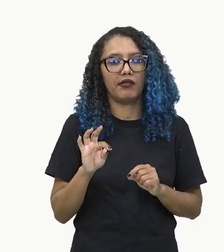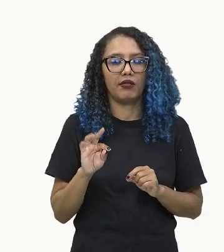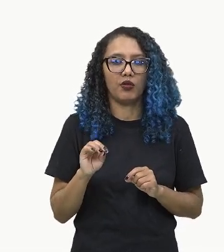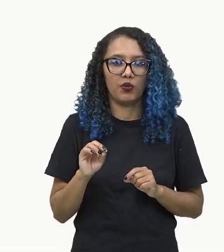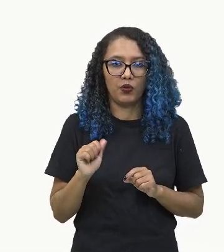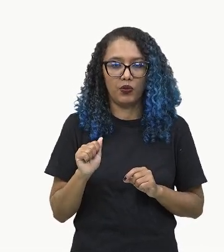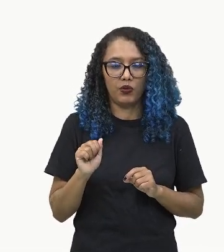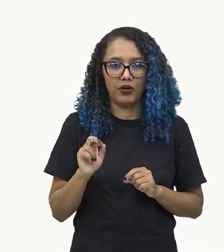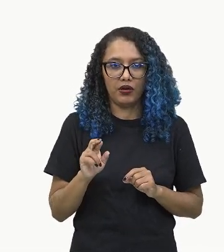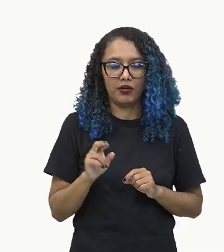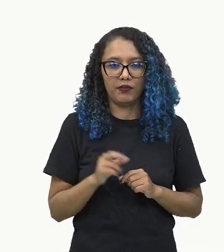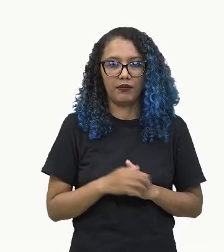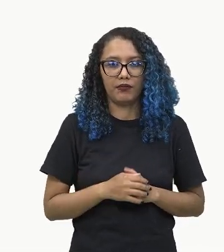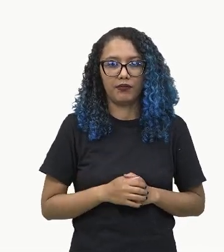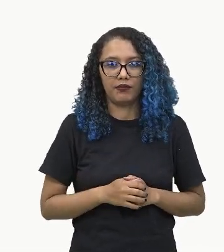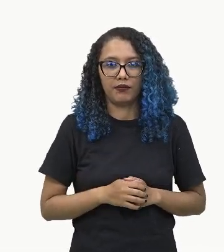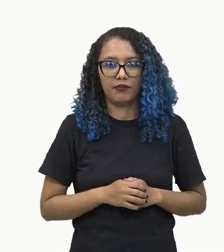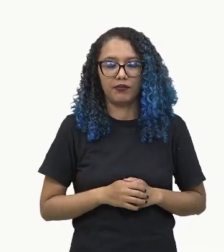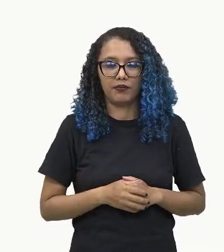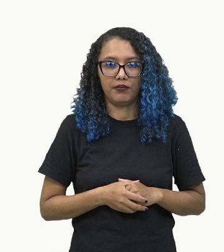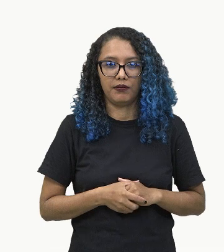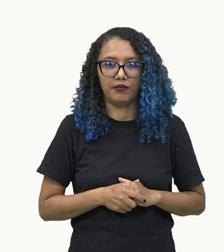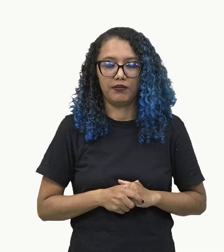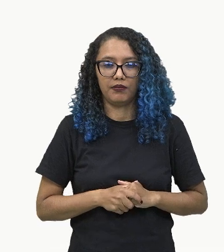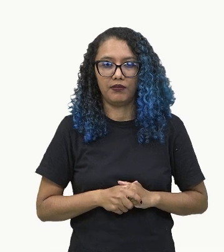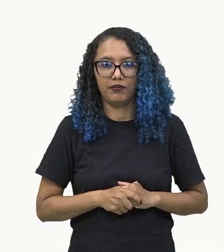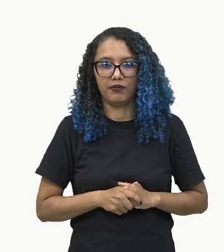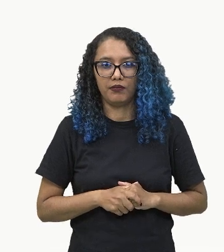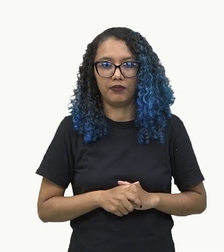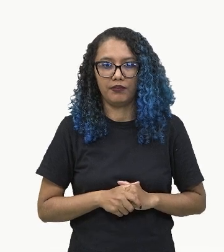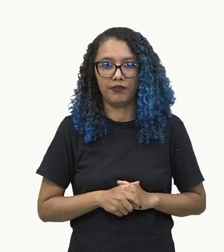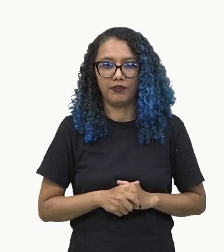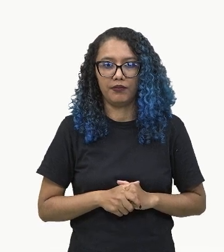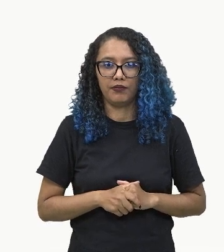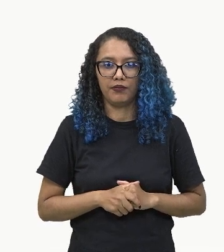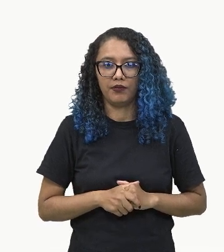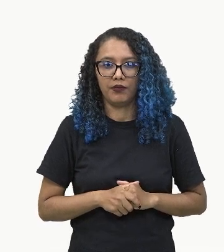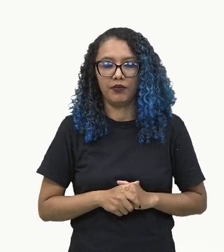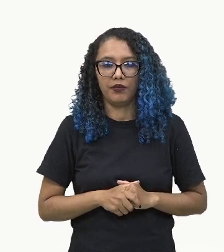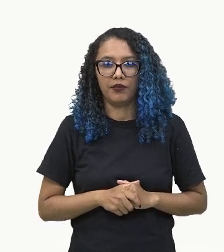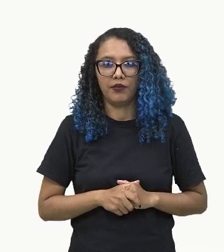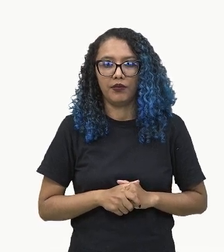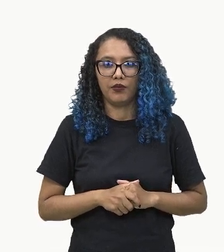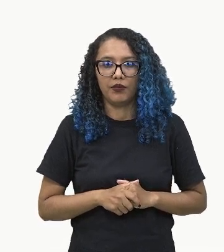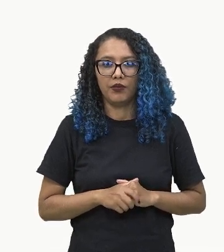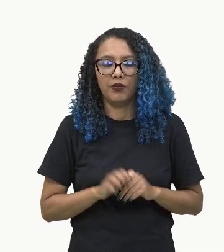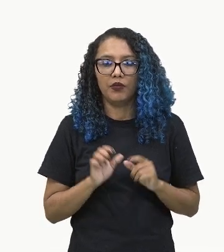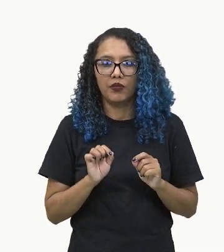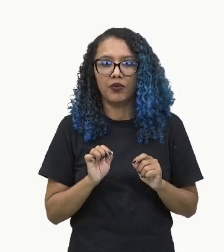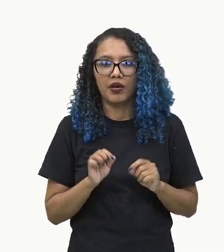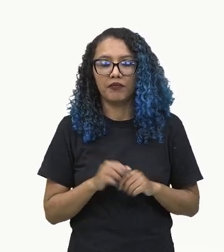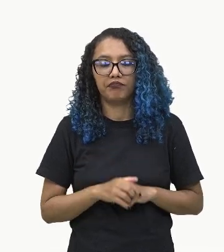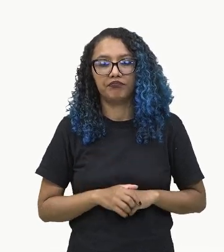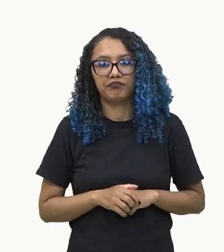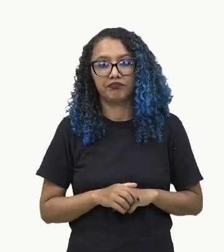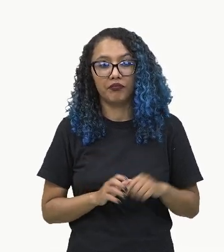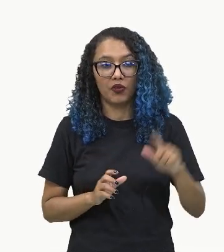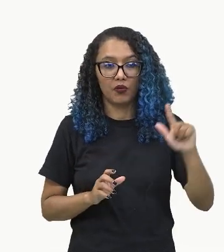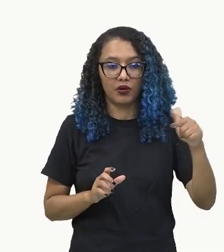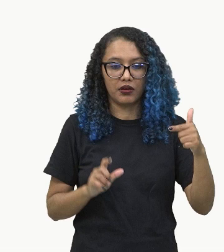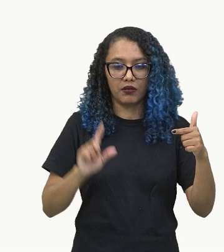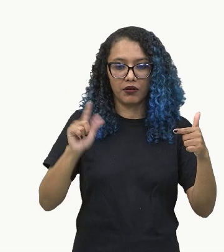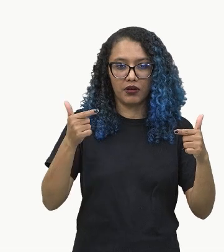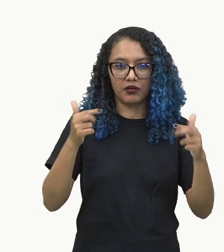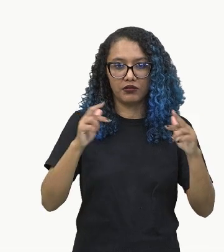Ok? E observe que ele é a diferença de 2 quadrados. Ó.